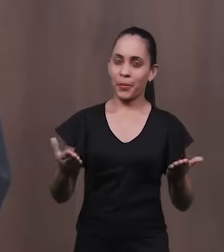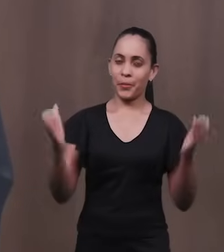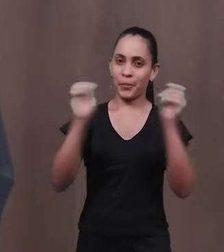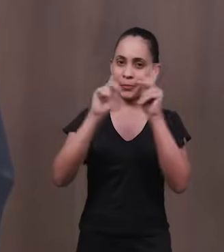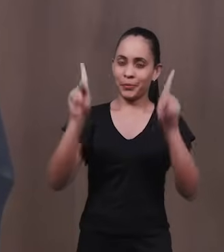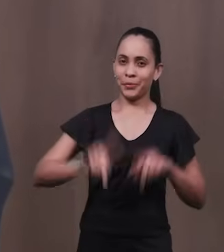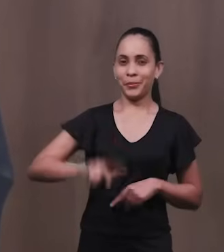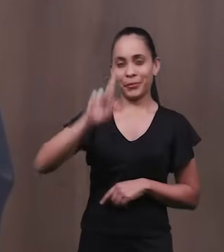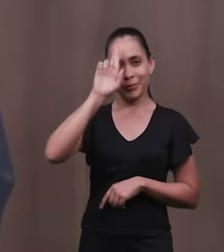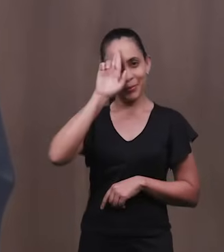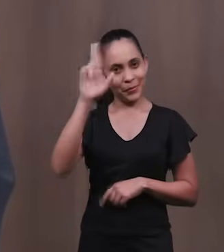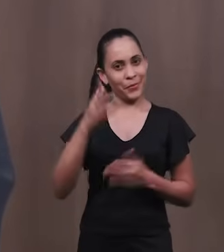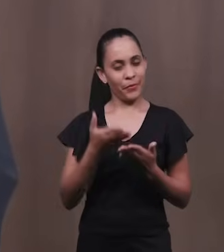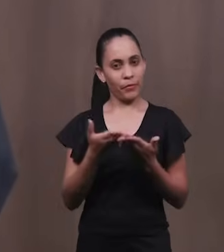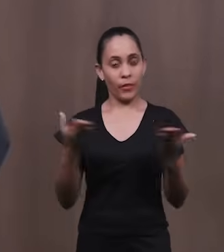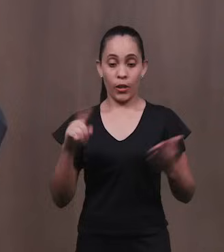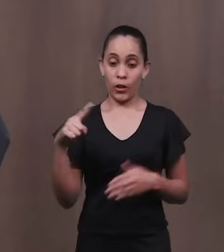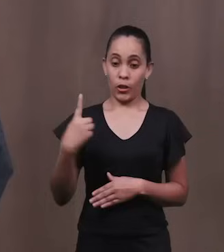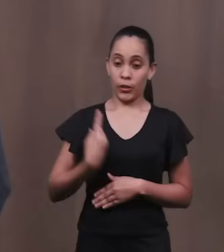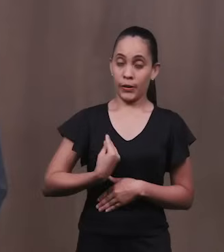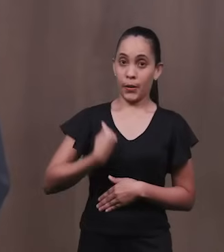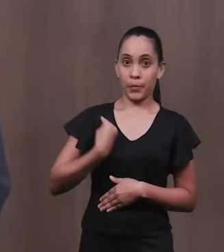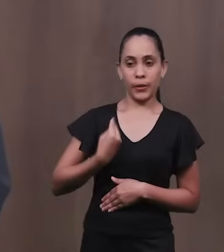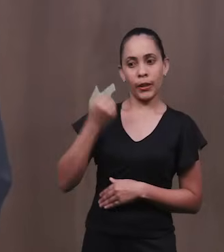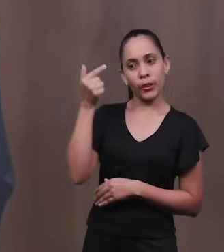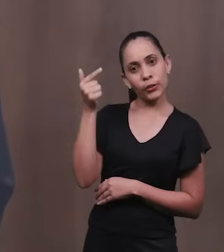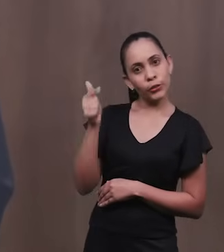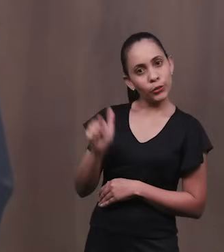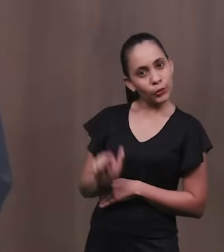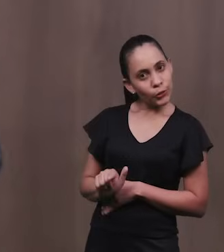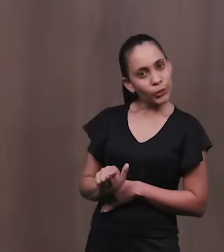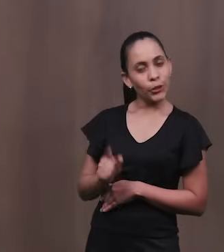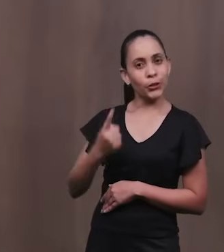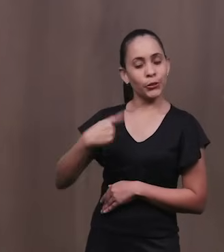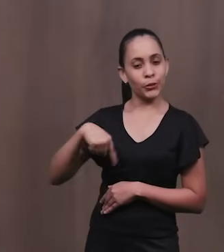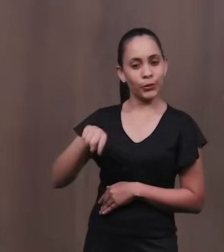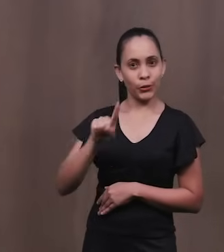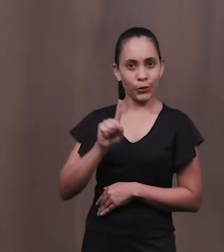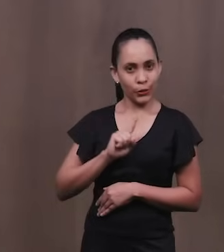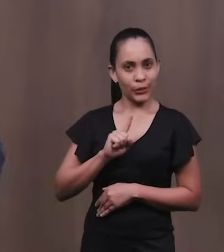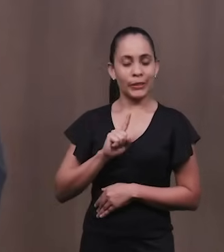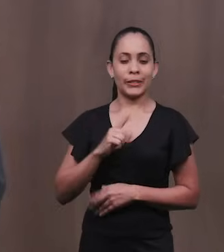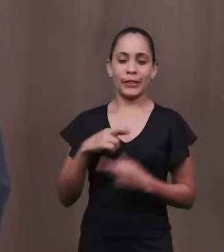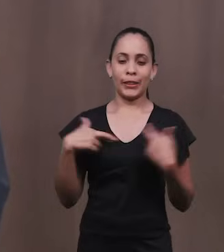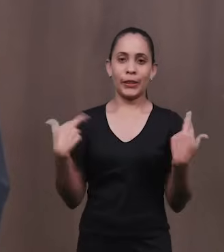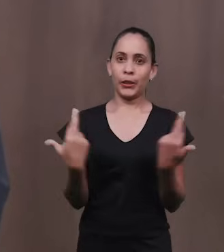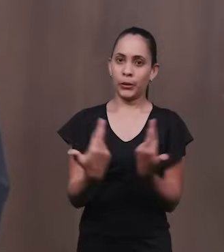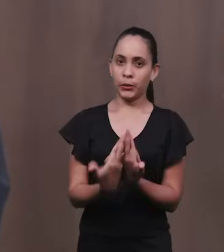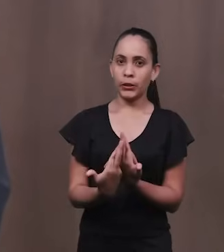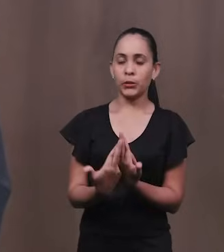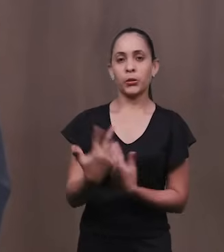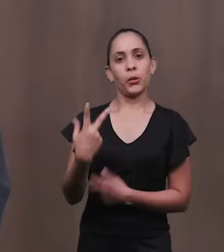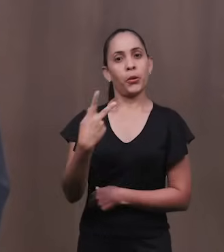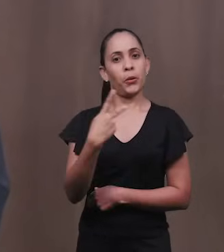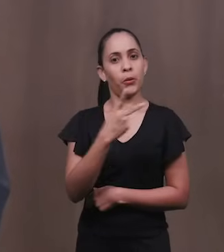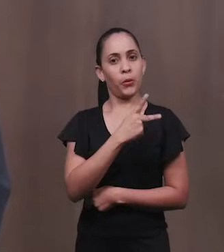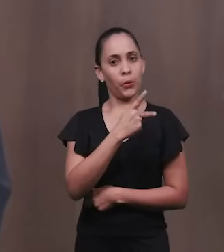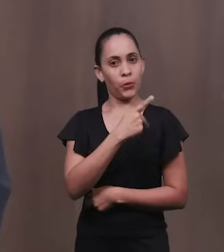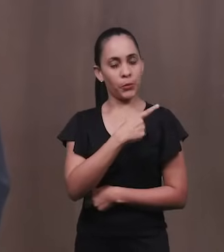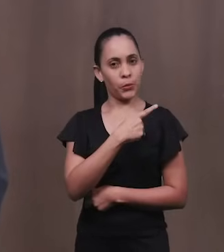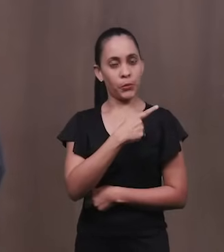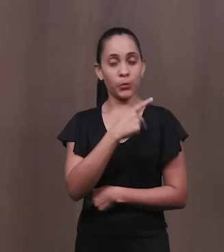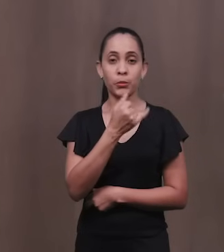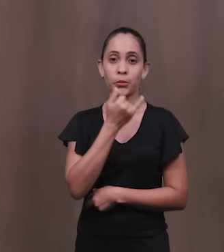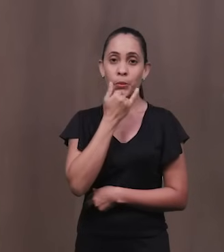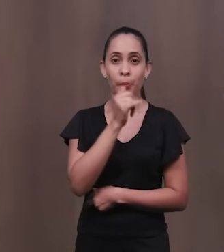paz do Senhor a todos. Amém. Estamos aqui novamente reunidos com os pastores do Ligue